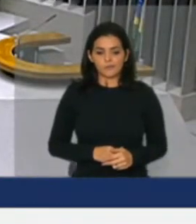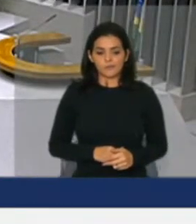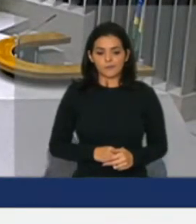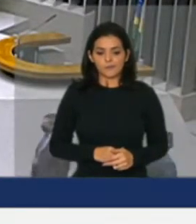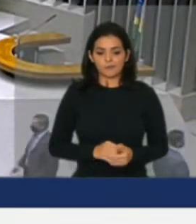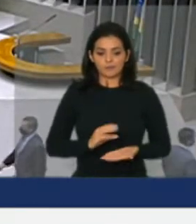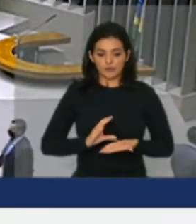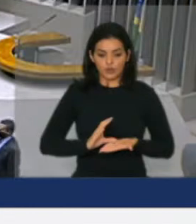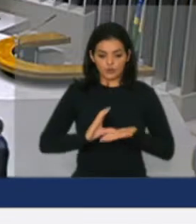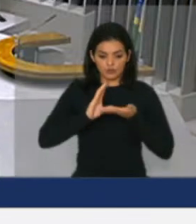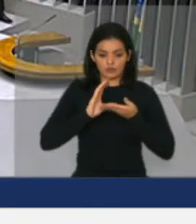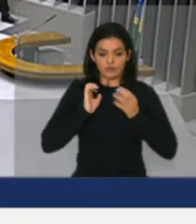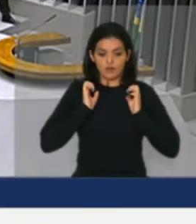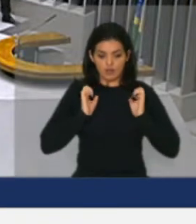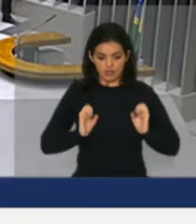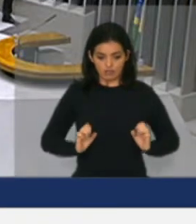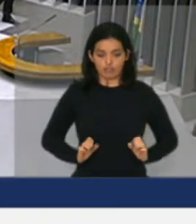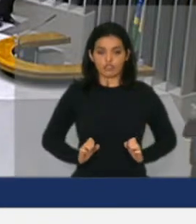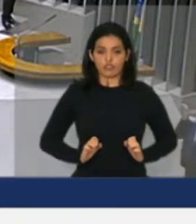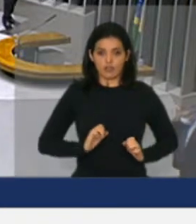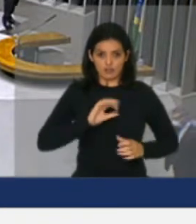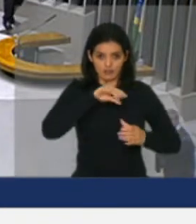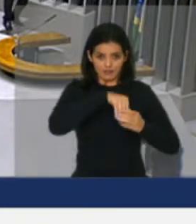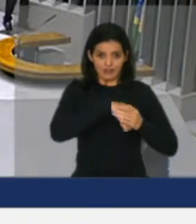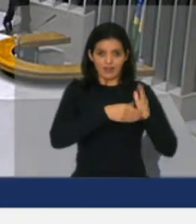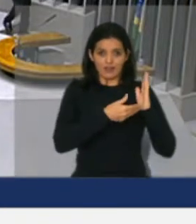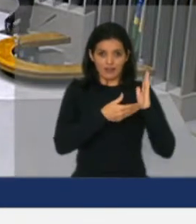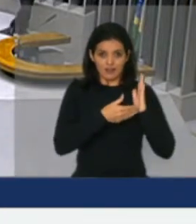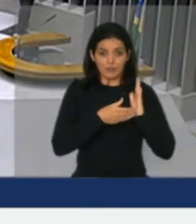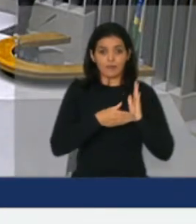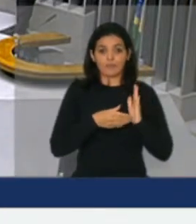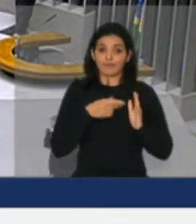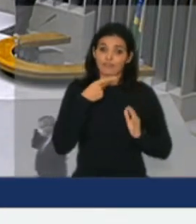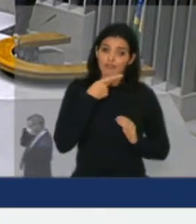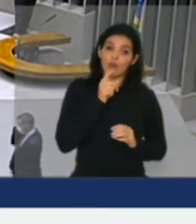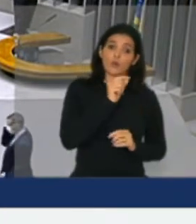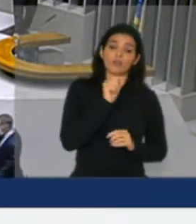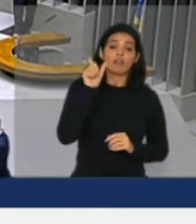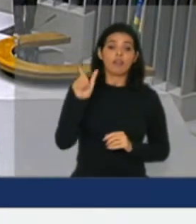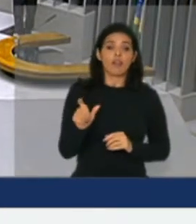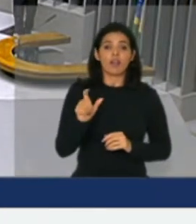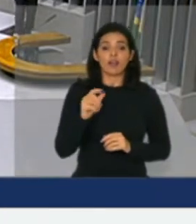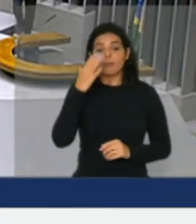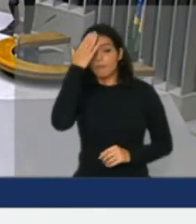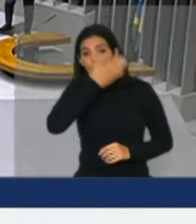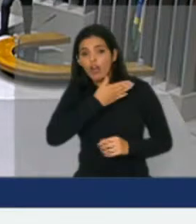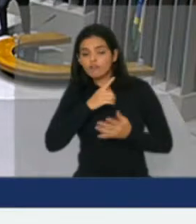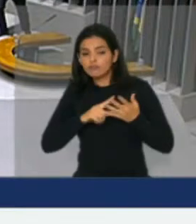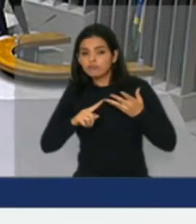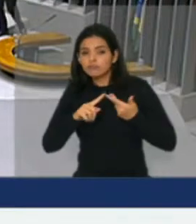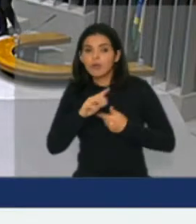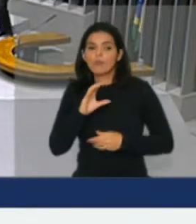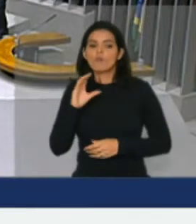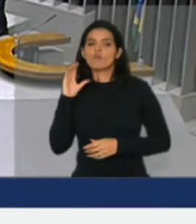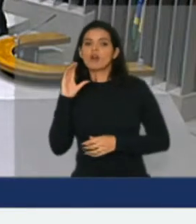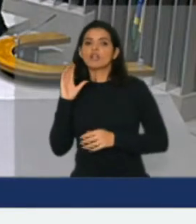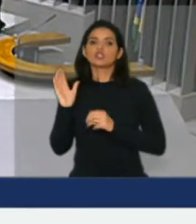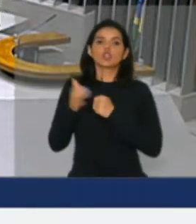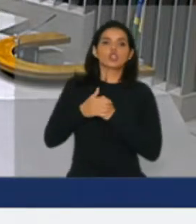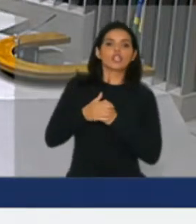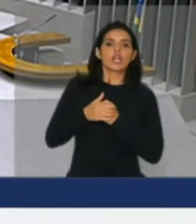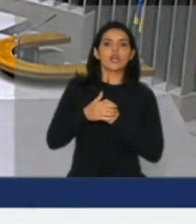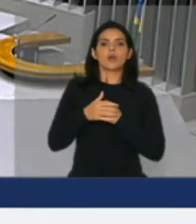Conselho de Ética e Decoro Parlamentar da Câmara, ela ocultou provas, coagiu testemunhas, quebrando assim o